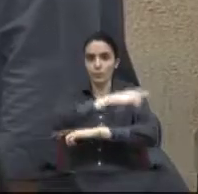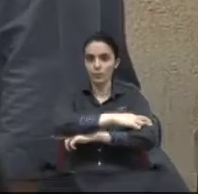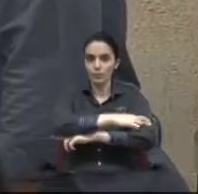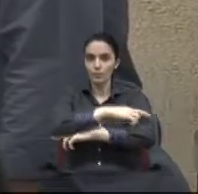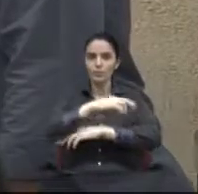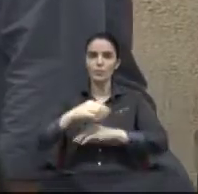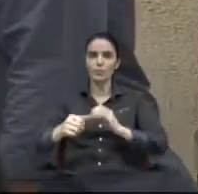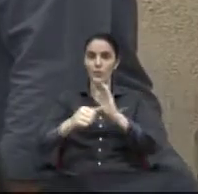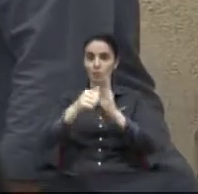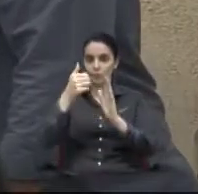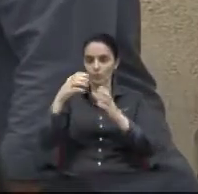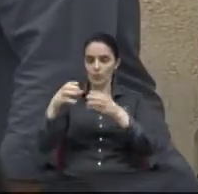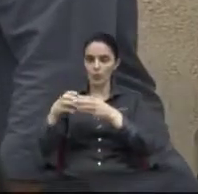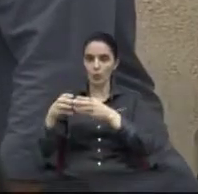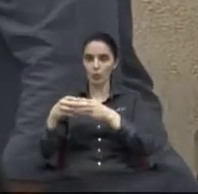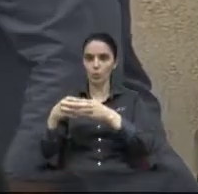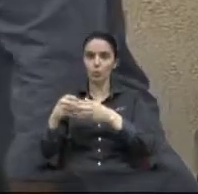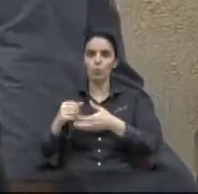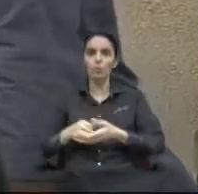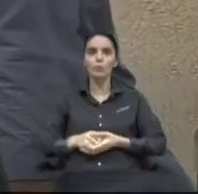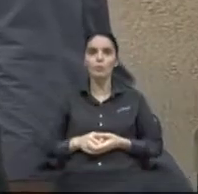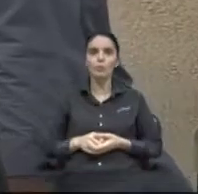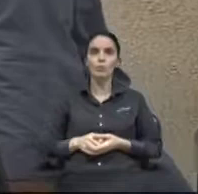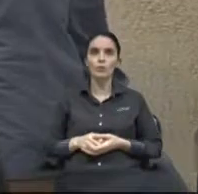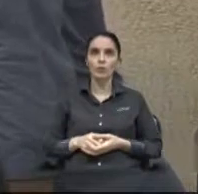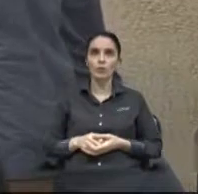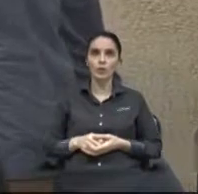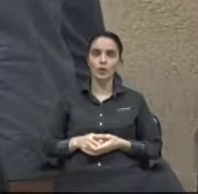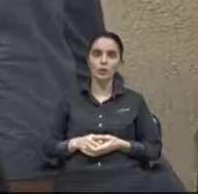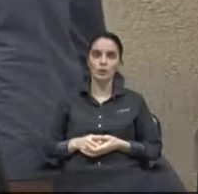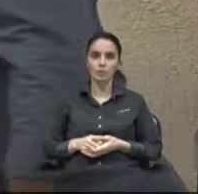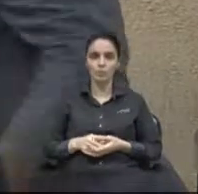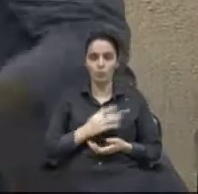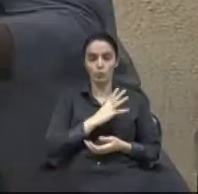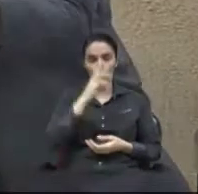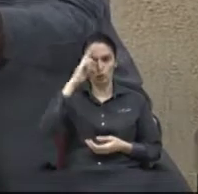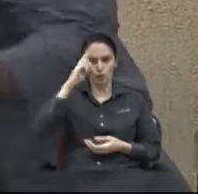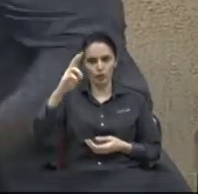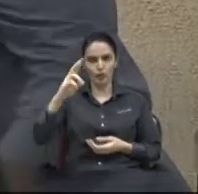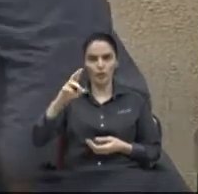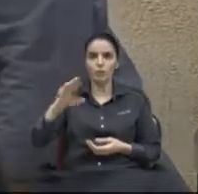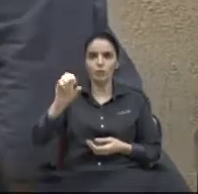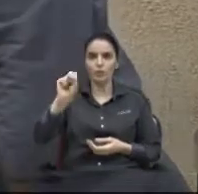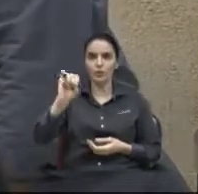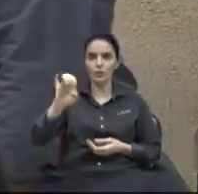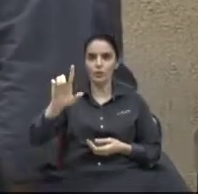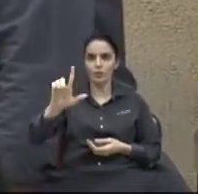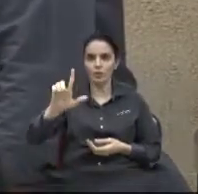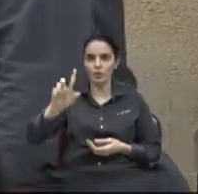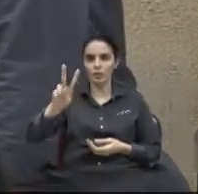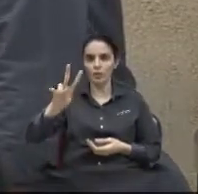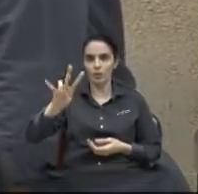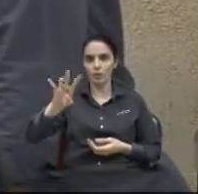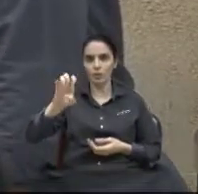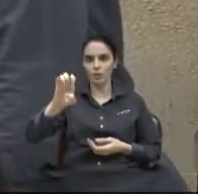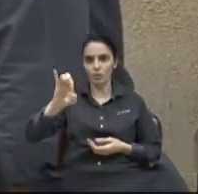companhia nelson silveira o qual mandou um abraço